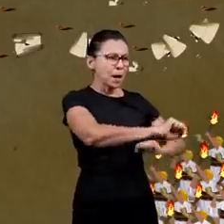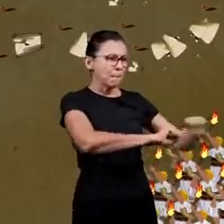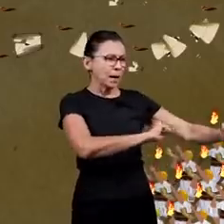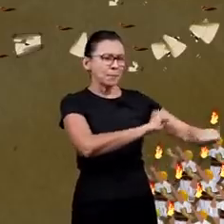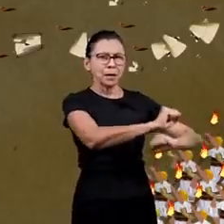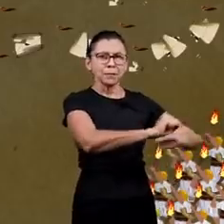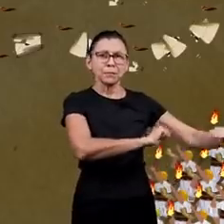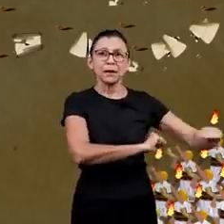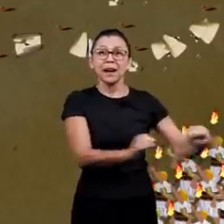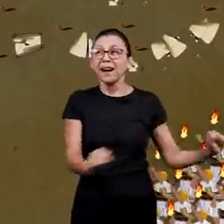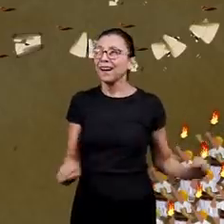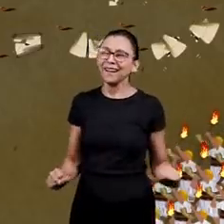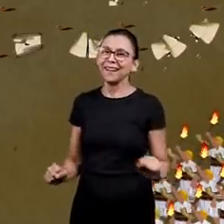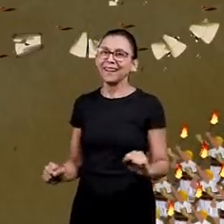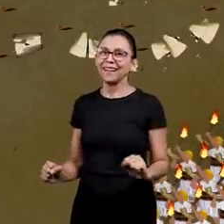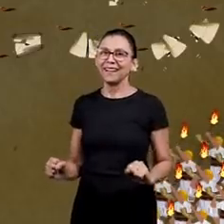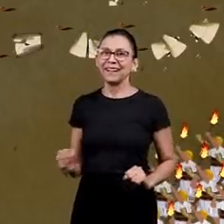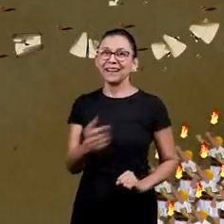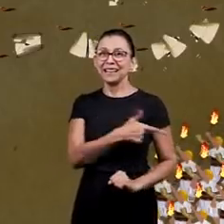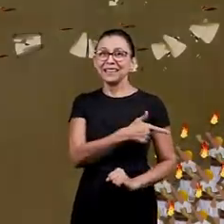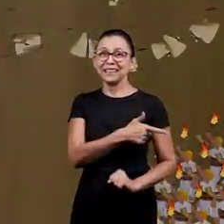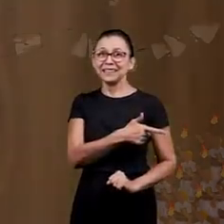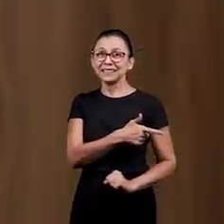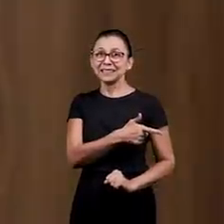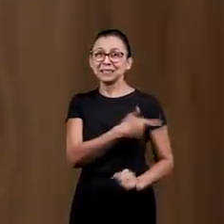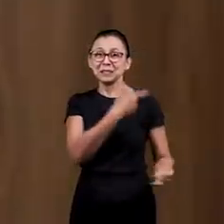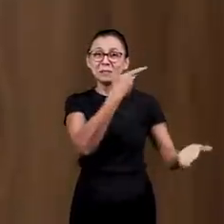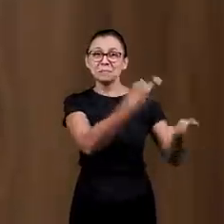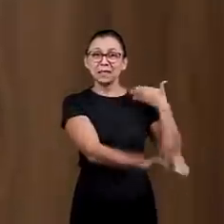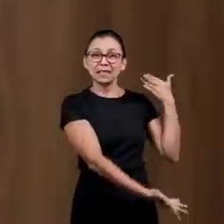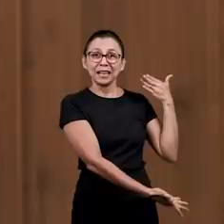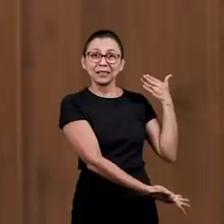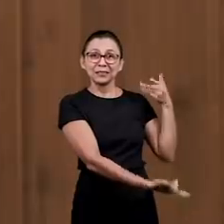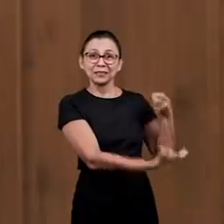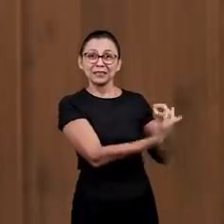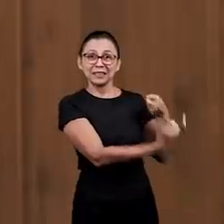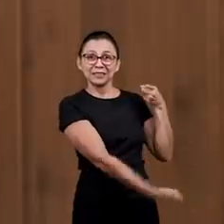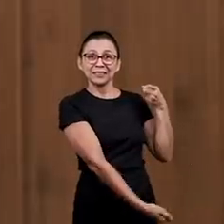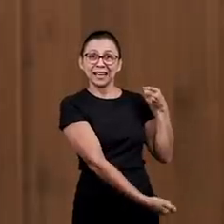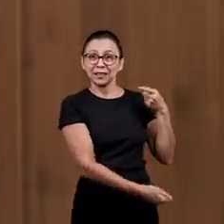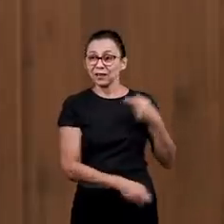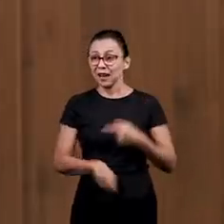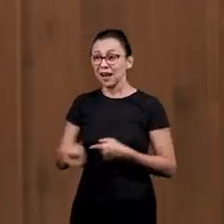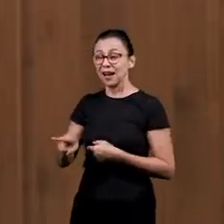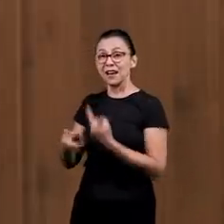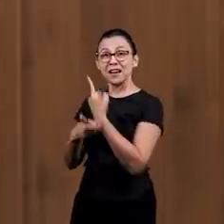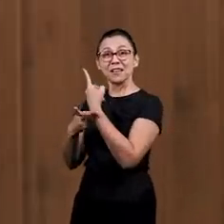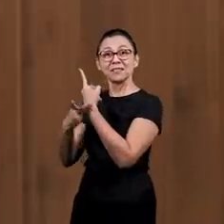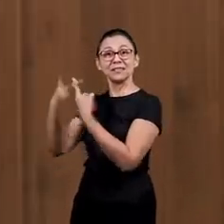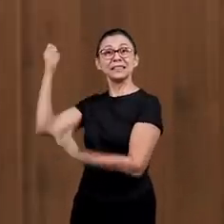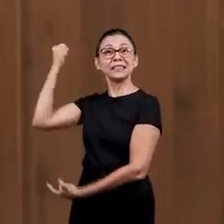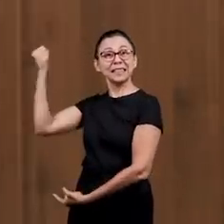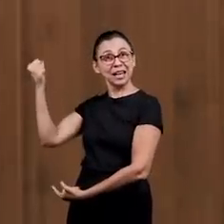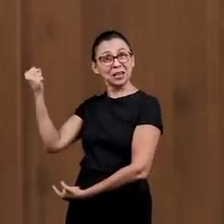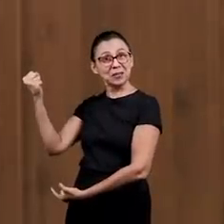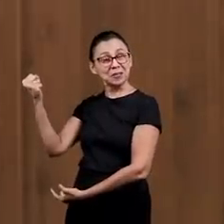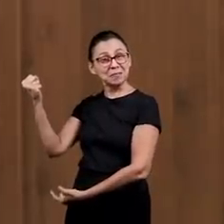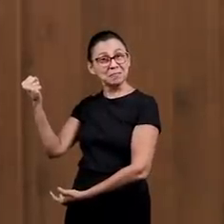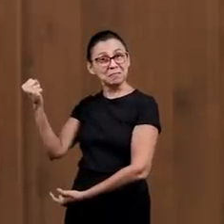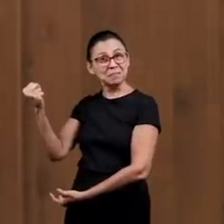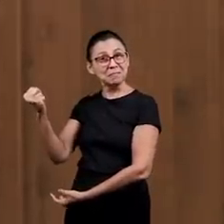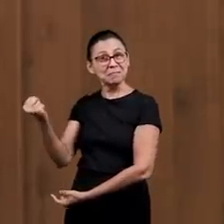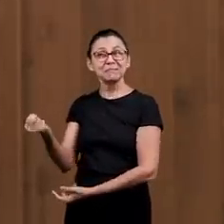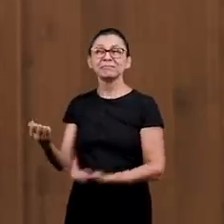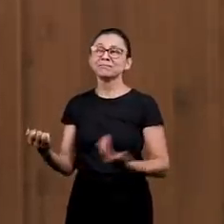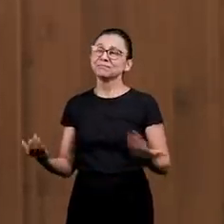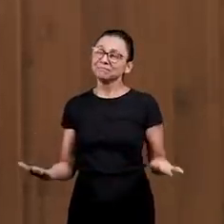seu exército, sem que eles precisassem sair do lugar. E é assim mesmo, intermediários, que acontece